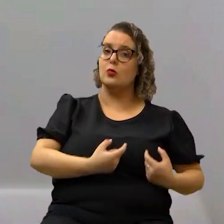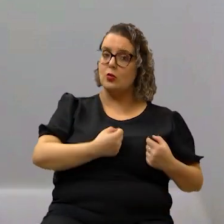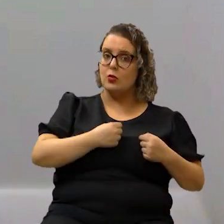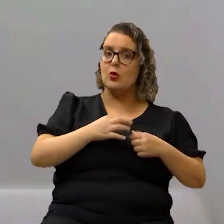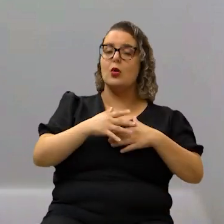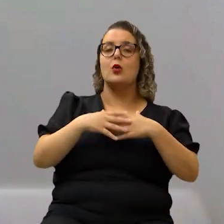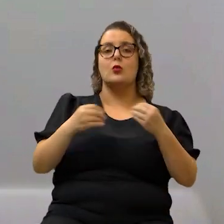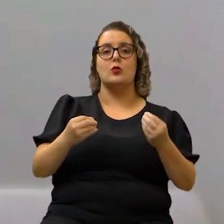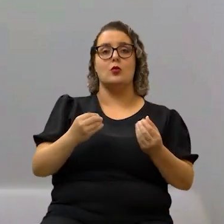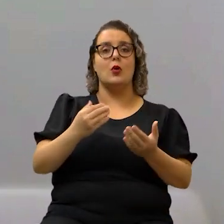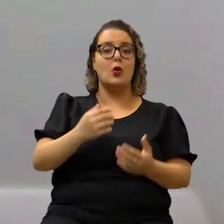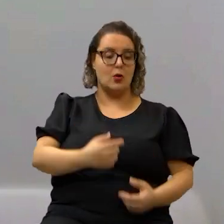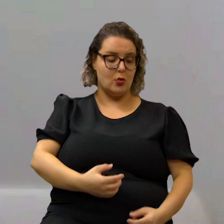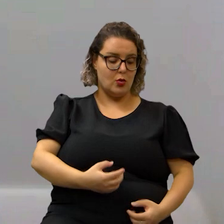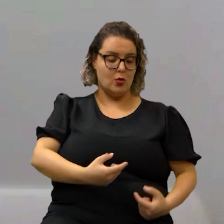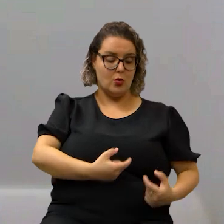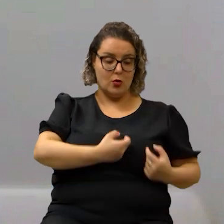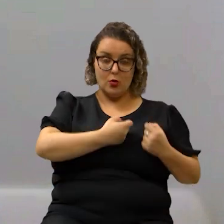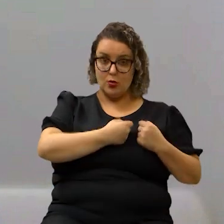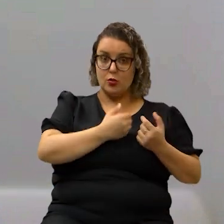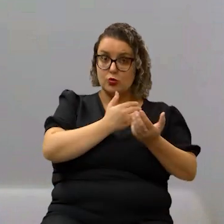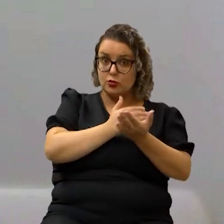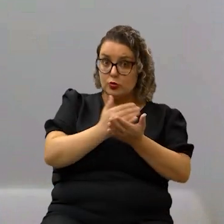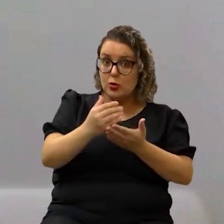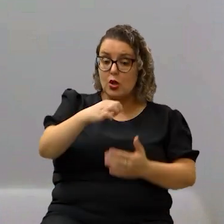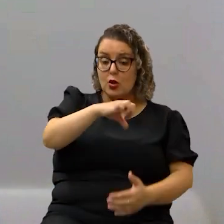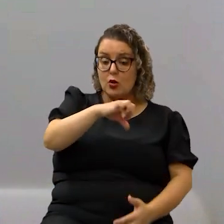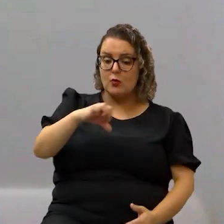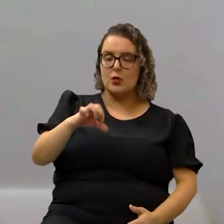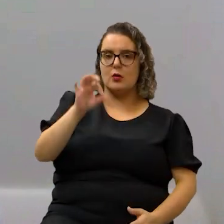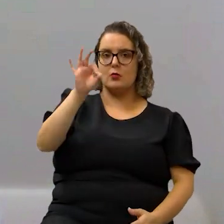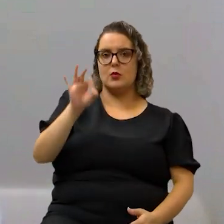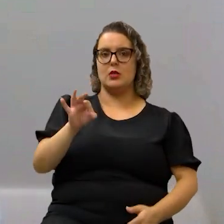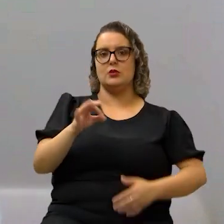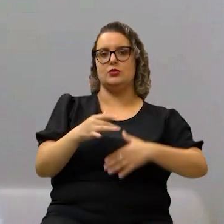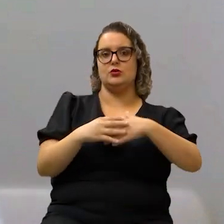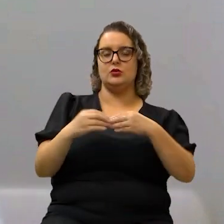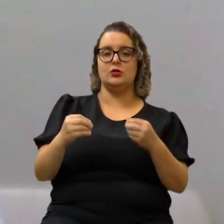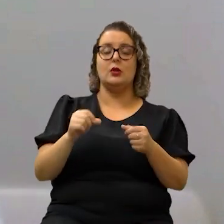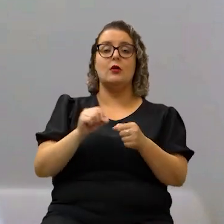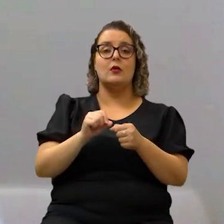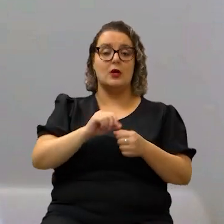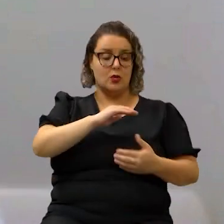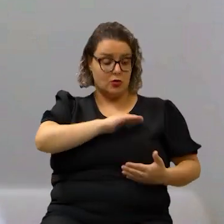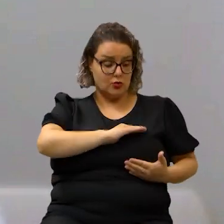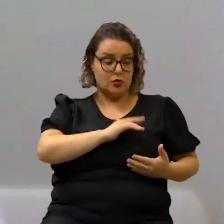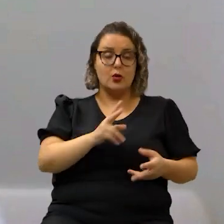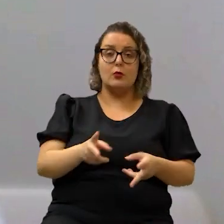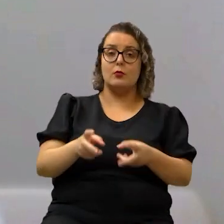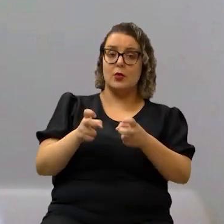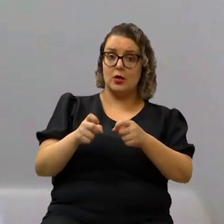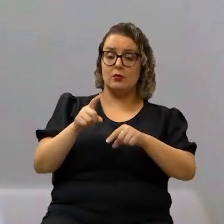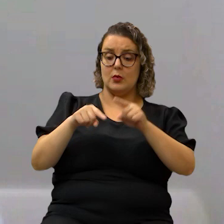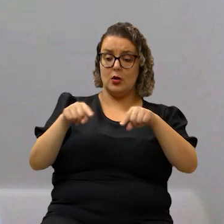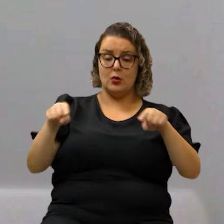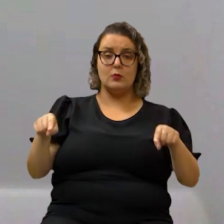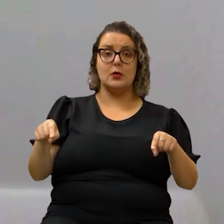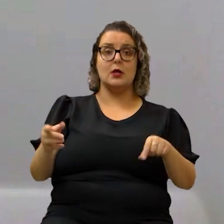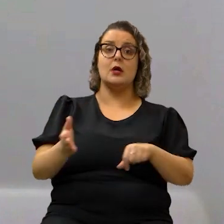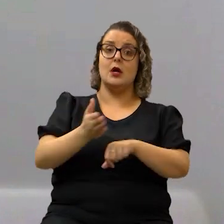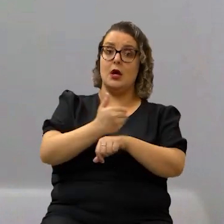cura. Estágios iniciais têm mais de 99% de chance de cura. Então, fazer a mamografia e